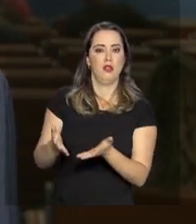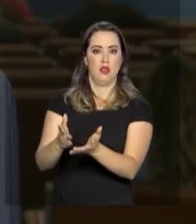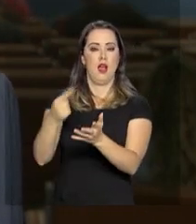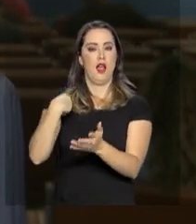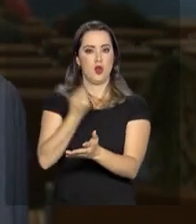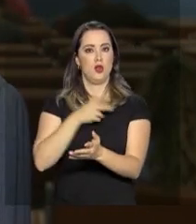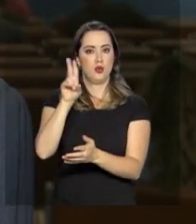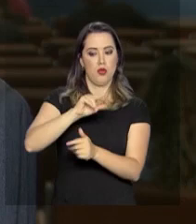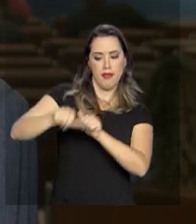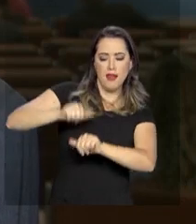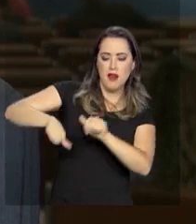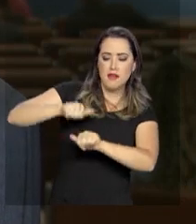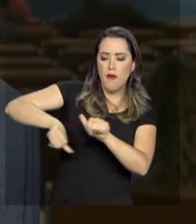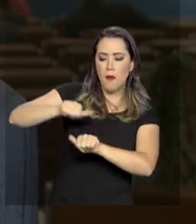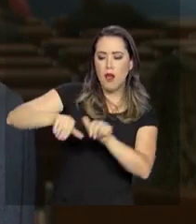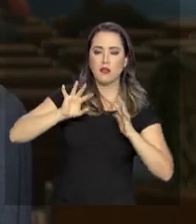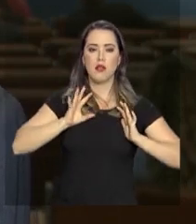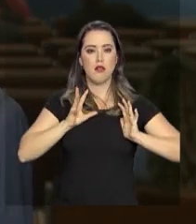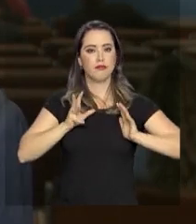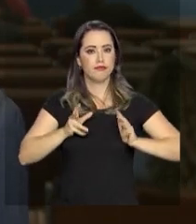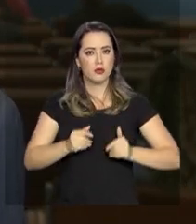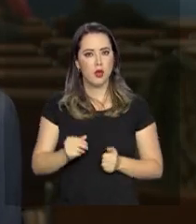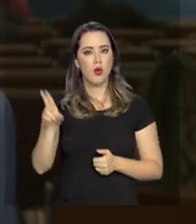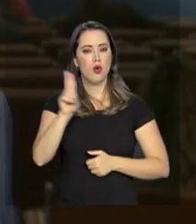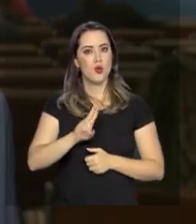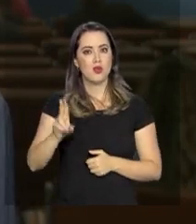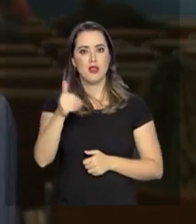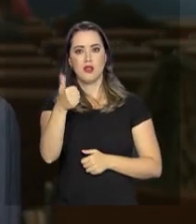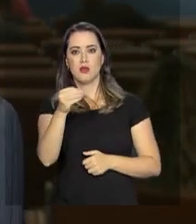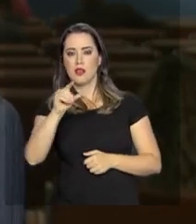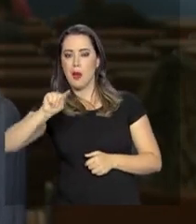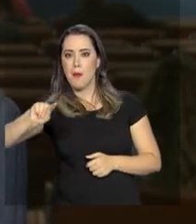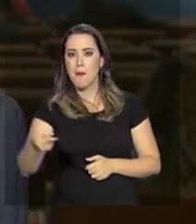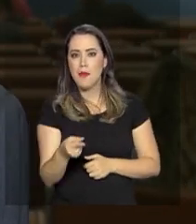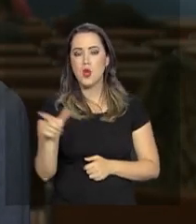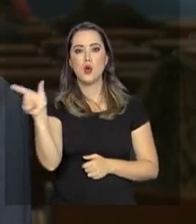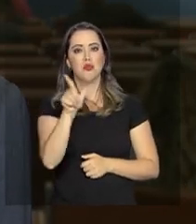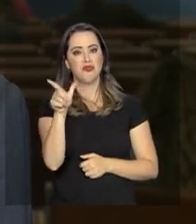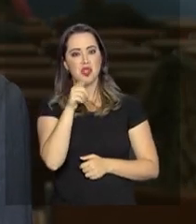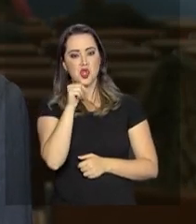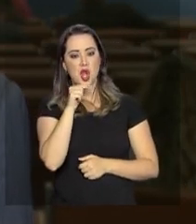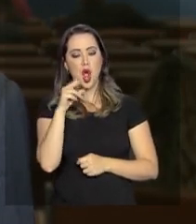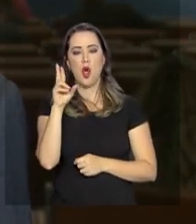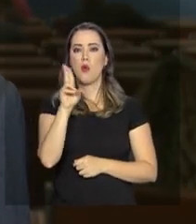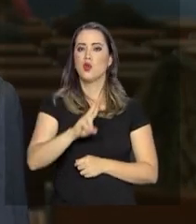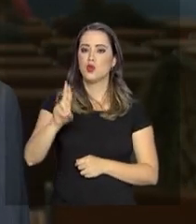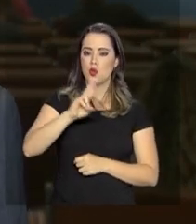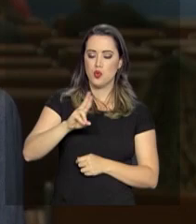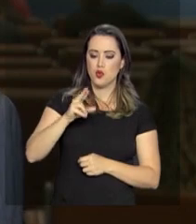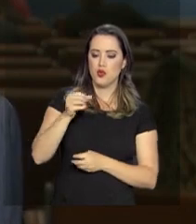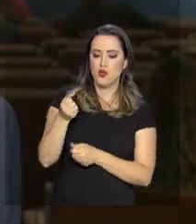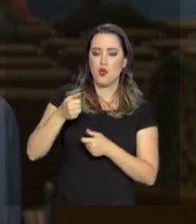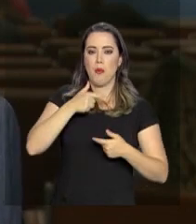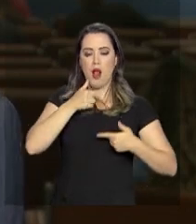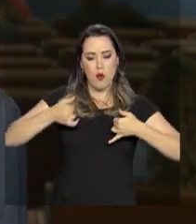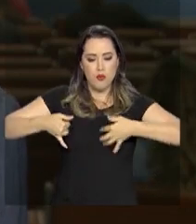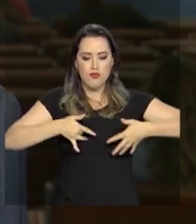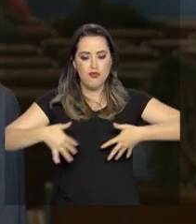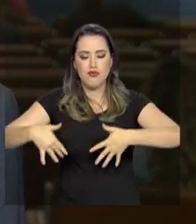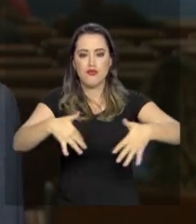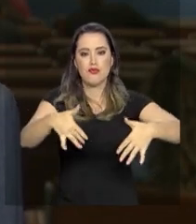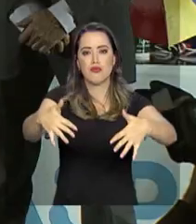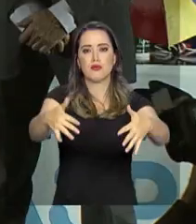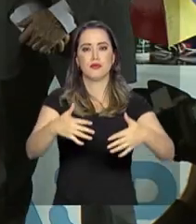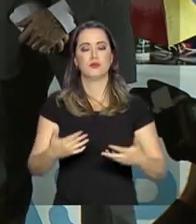e fazemos a utilização de 100 mil litros de água de reuso para a irrigação e manutenção